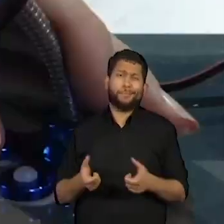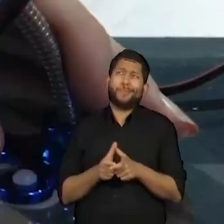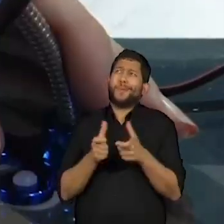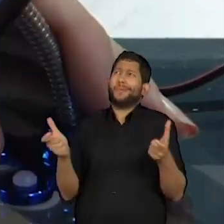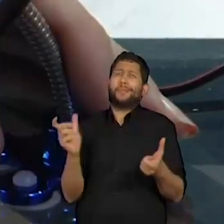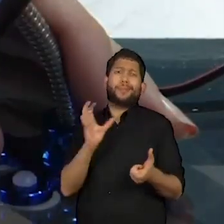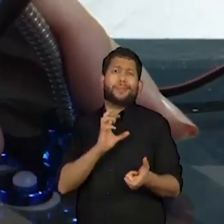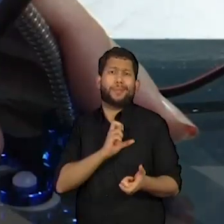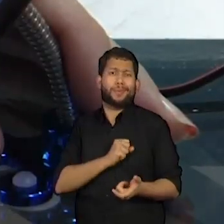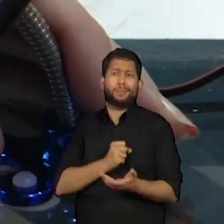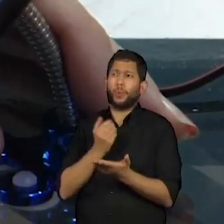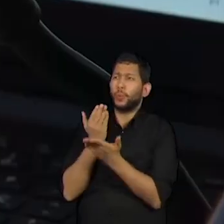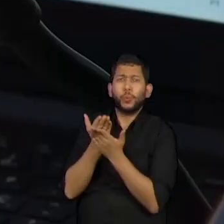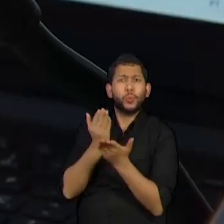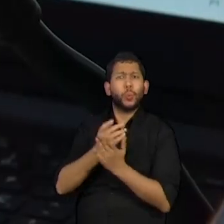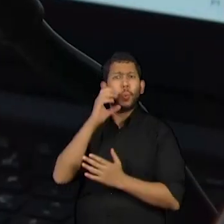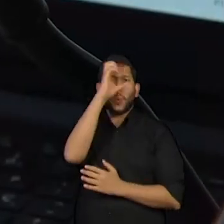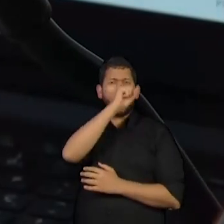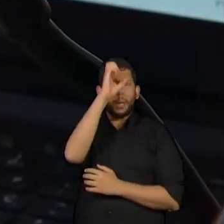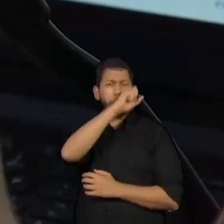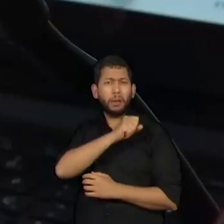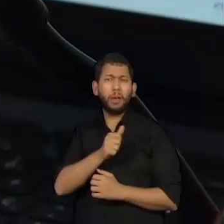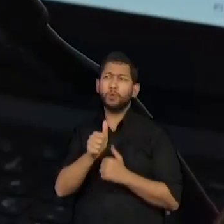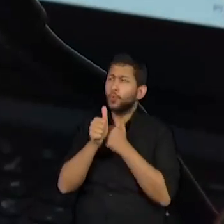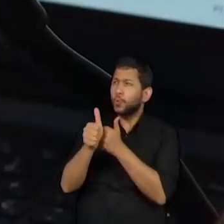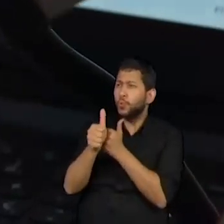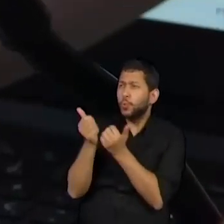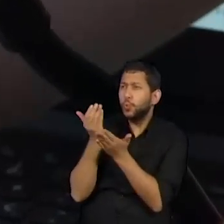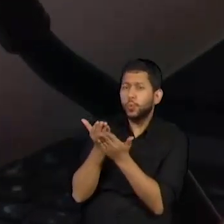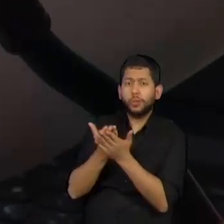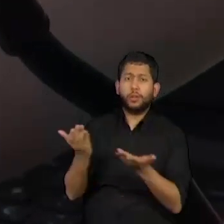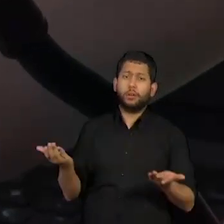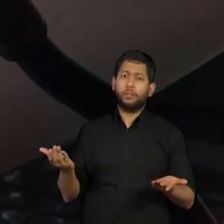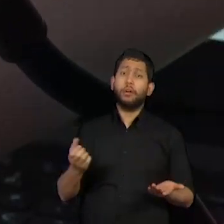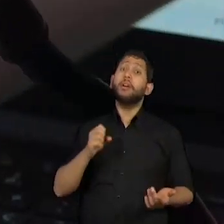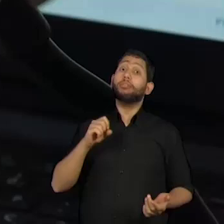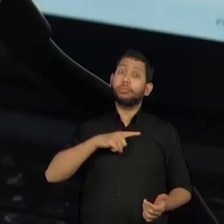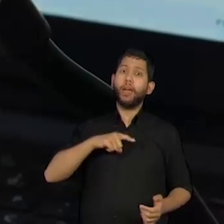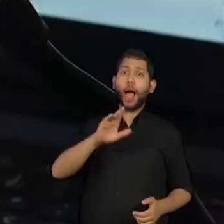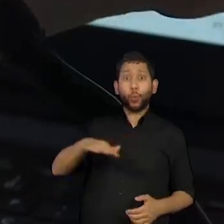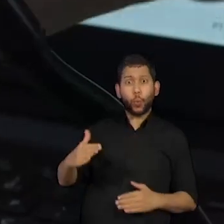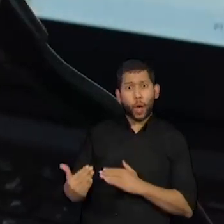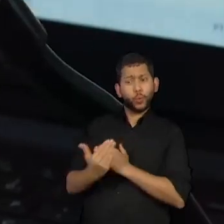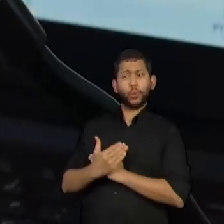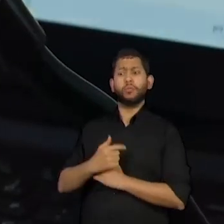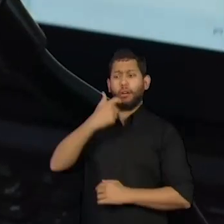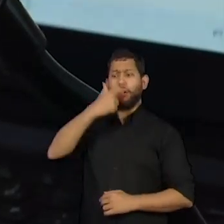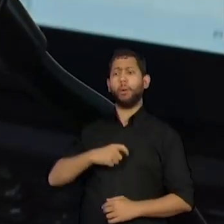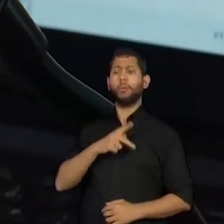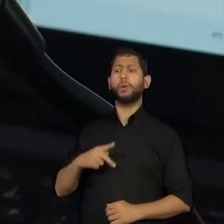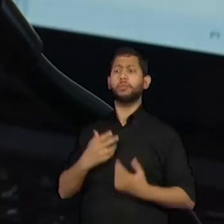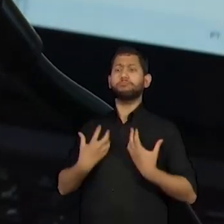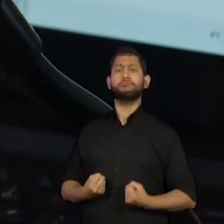sucesso, porque os meus alunos, a maioria estão acompanhando. Eu não seria professora se eu não tivesse alunos.